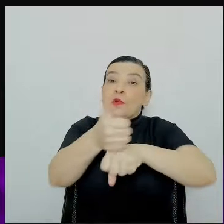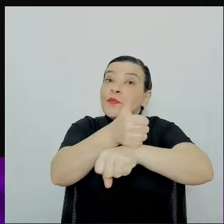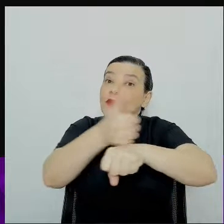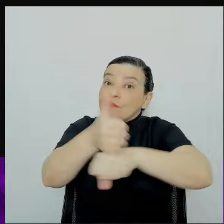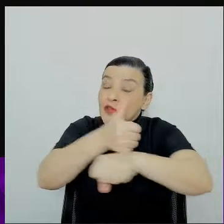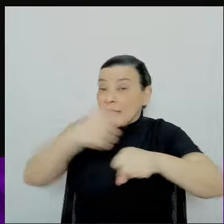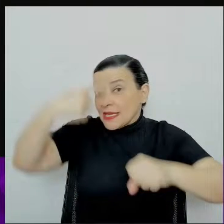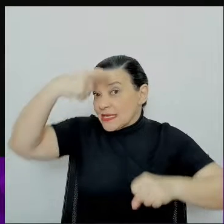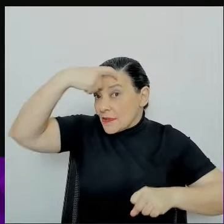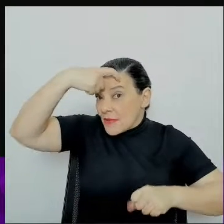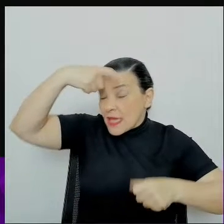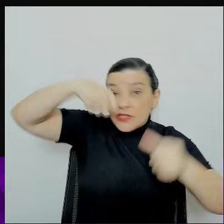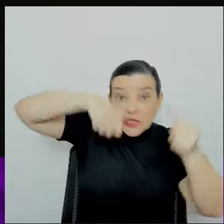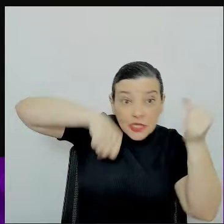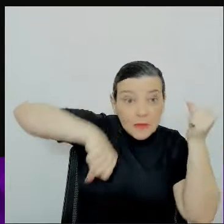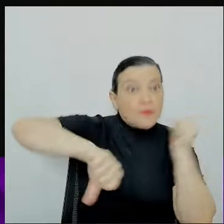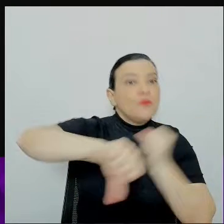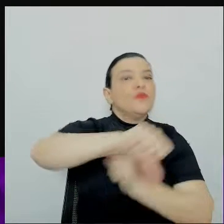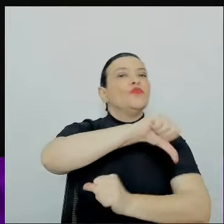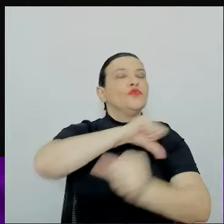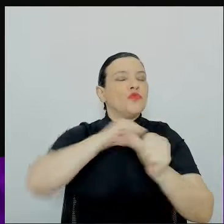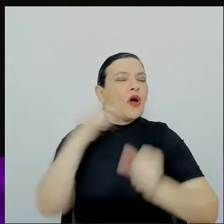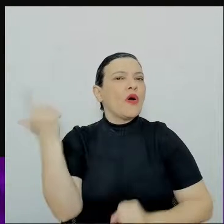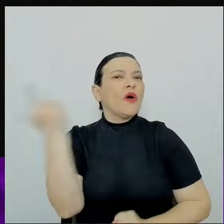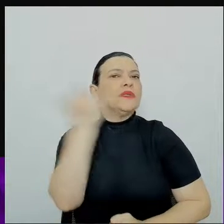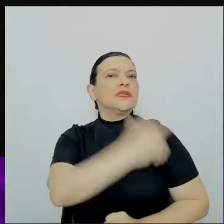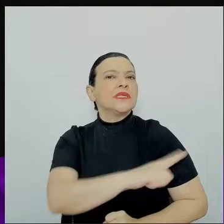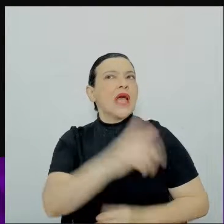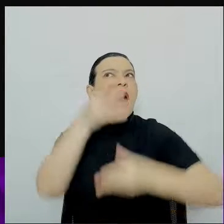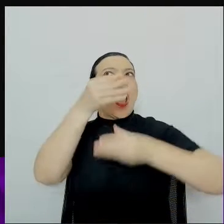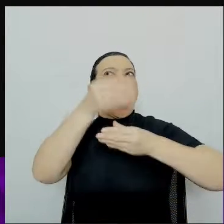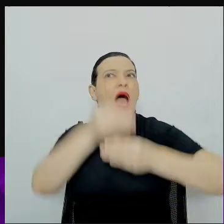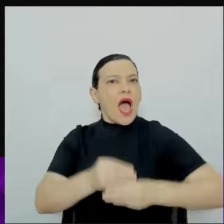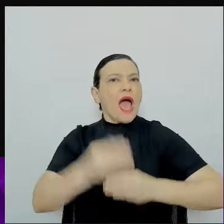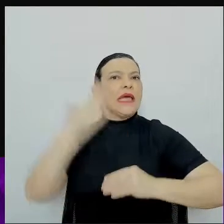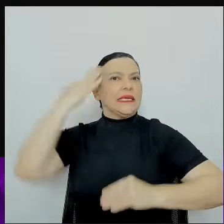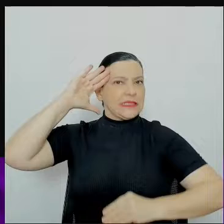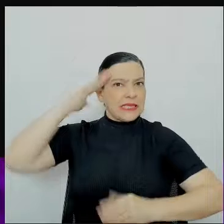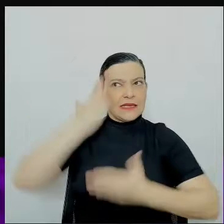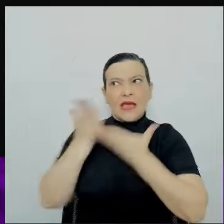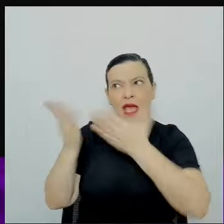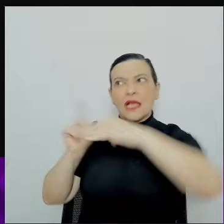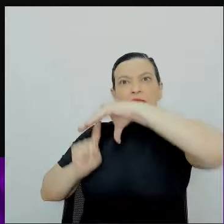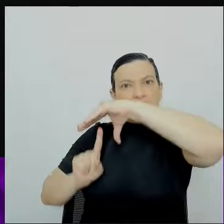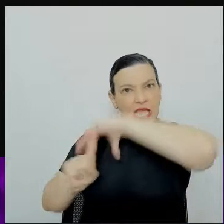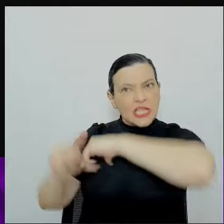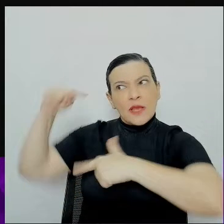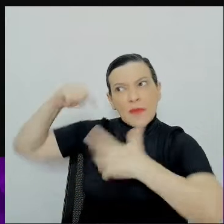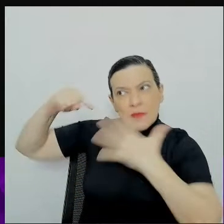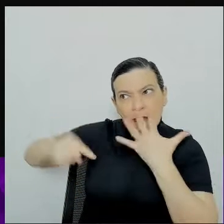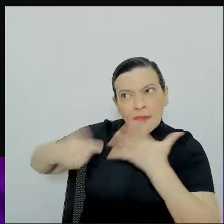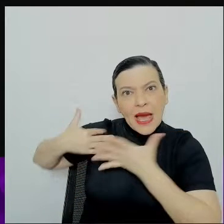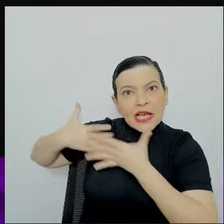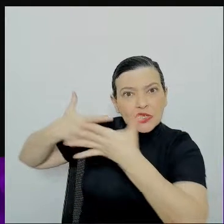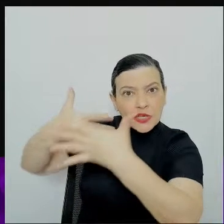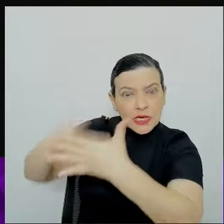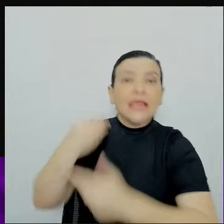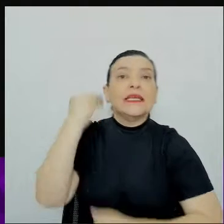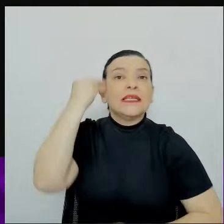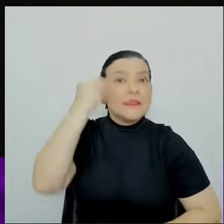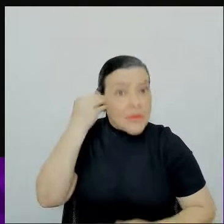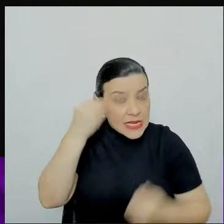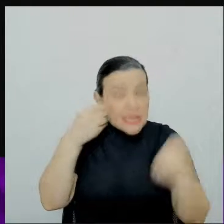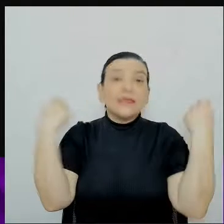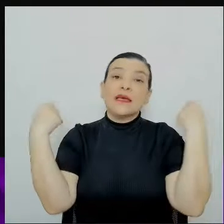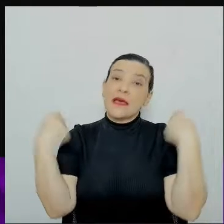pensamento de muitas pessoas que conseguiram trazer uma visão para a experiência do cliente. Porém, ainda